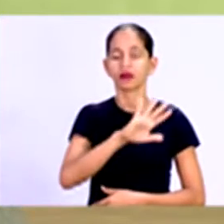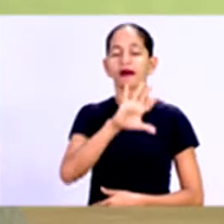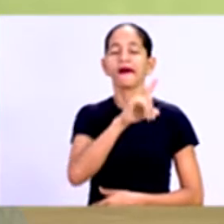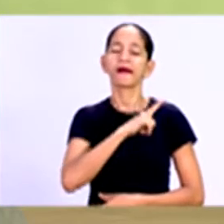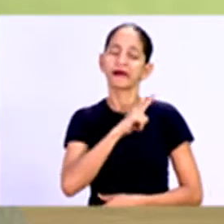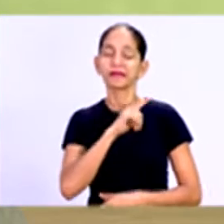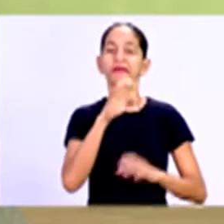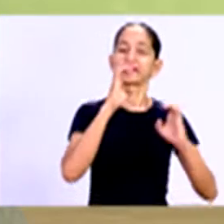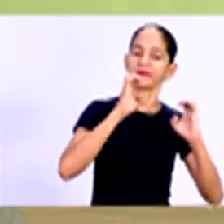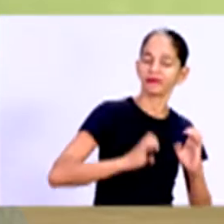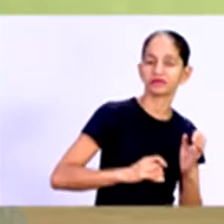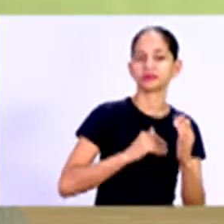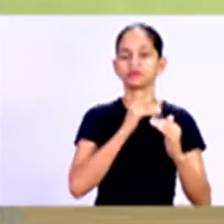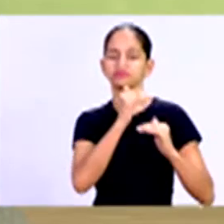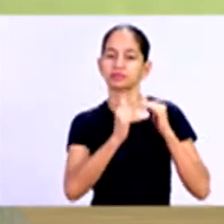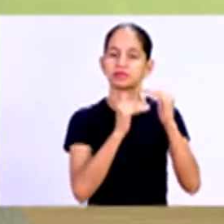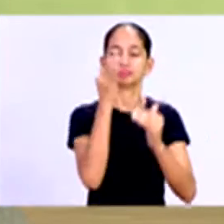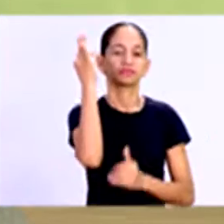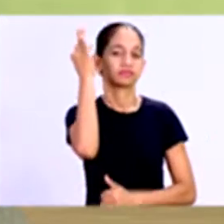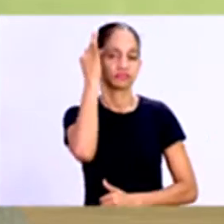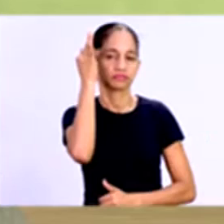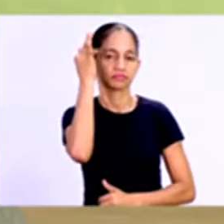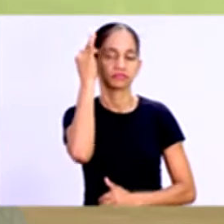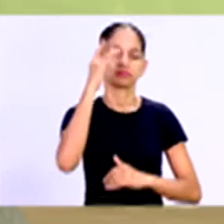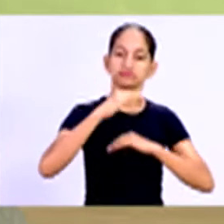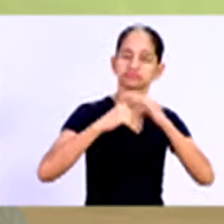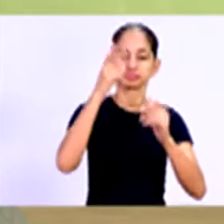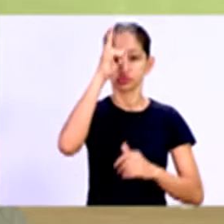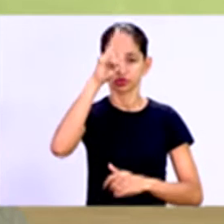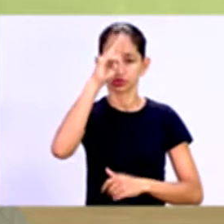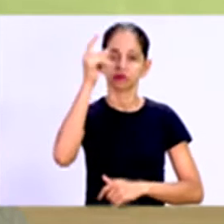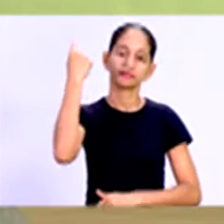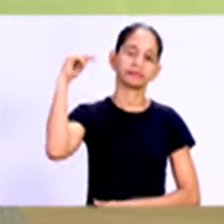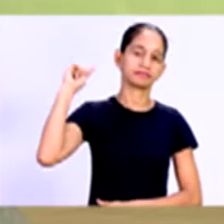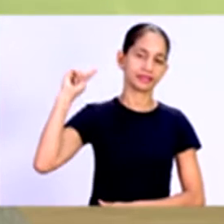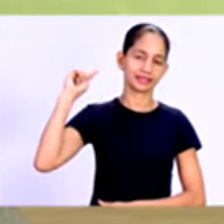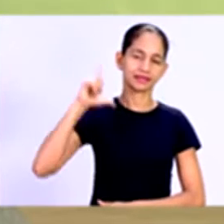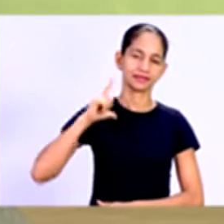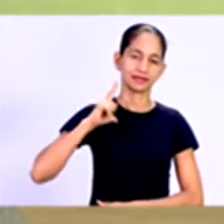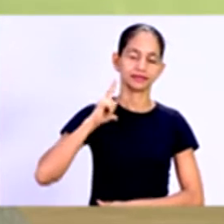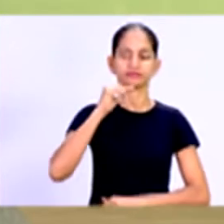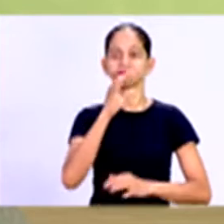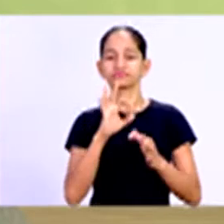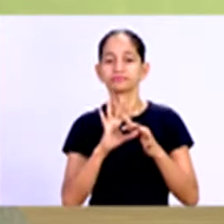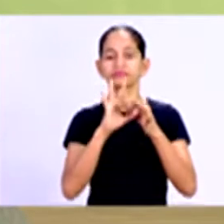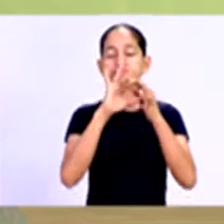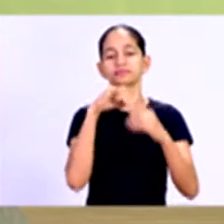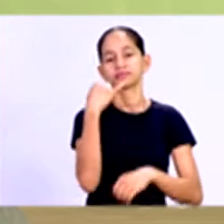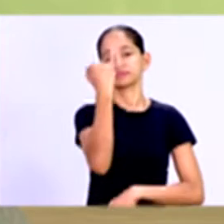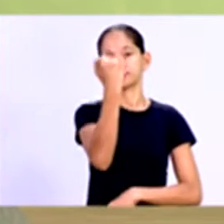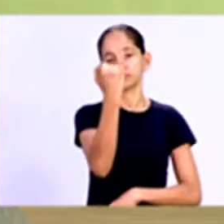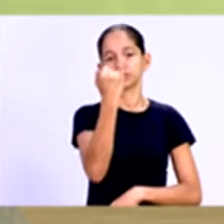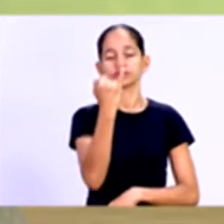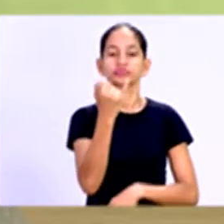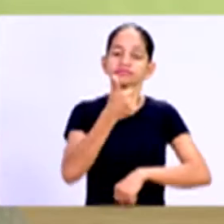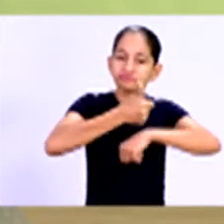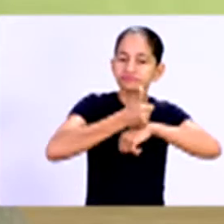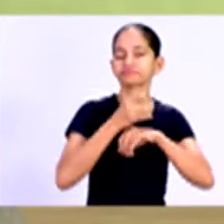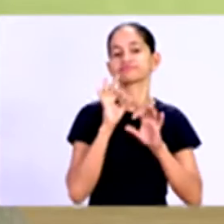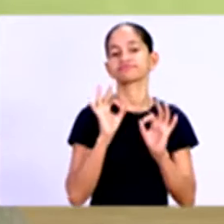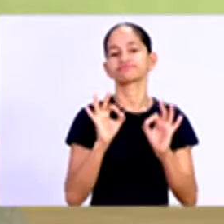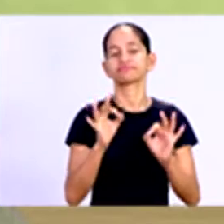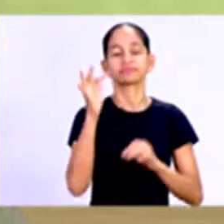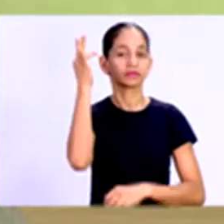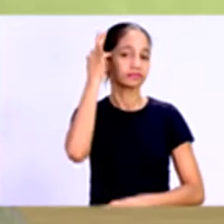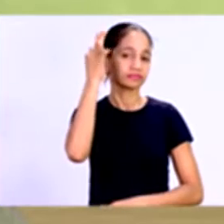processo da ética, no processo da filosofia, para que nós possamos entender os conceitos mais importantes da